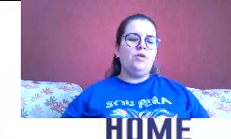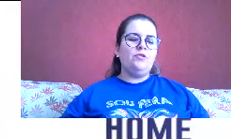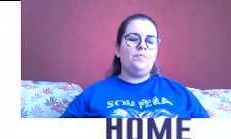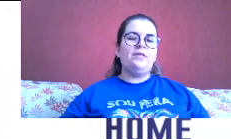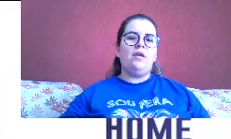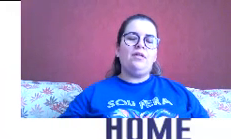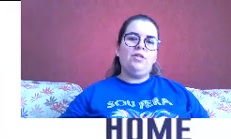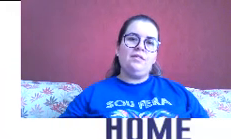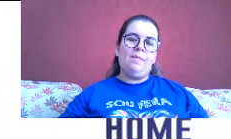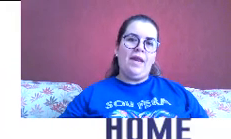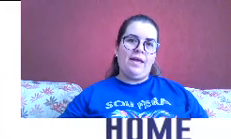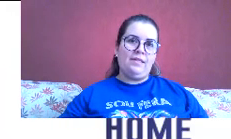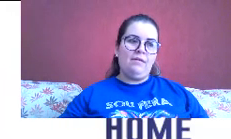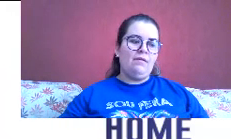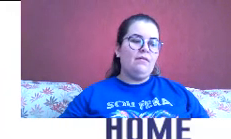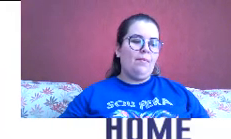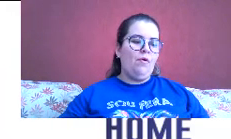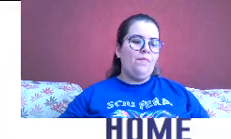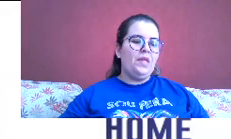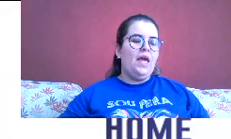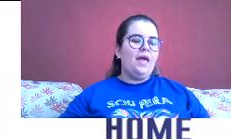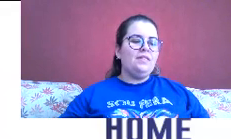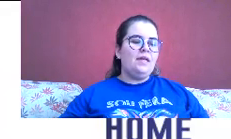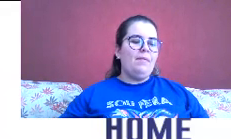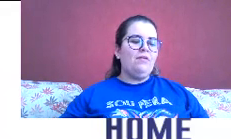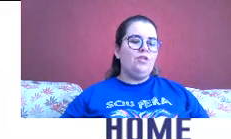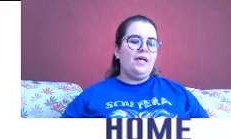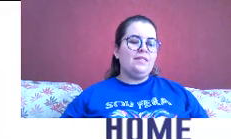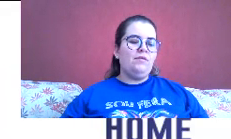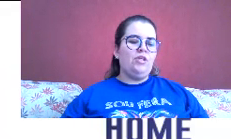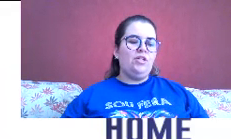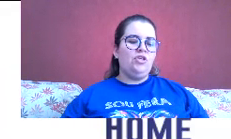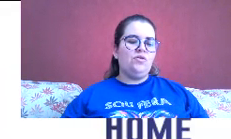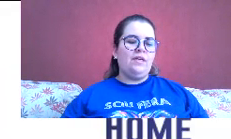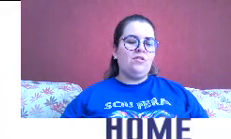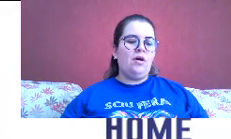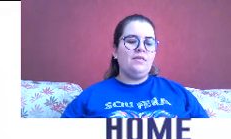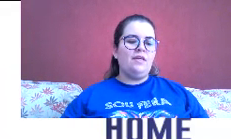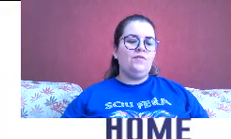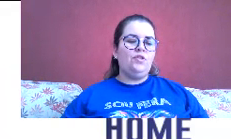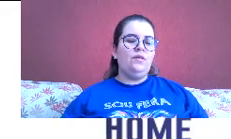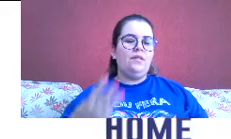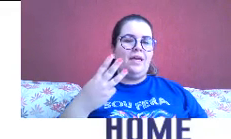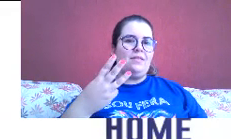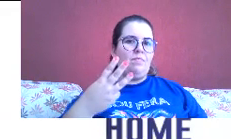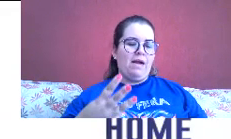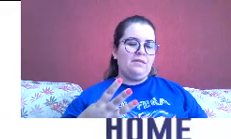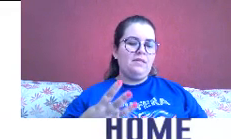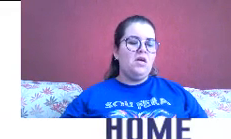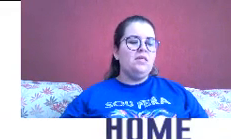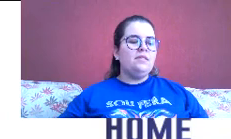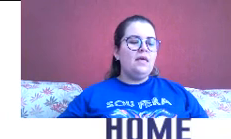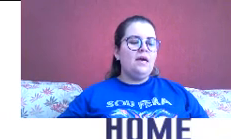que esses tipos de personagens aparecem tá bom esse trabalho de criação e de registro da história será dividido em três